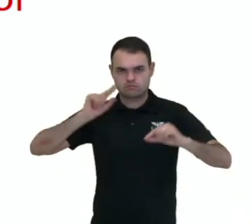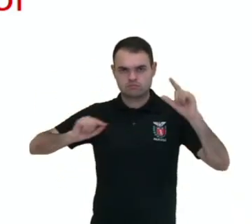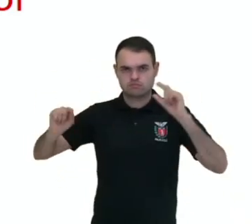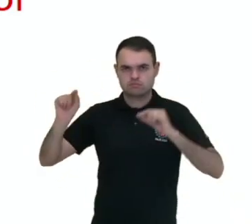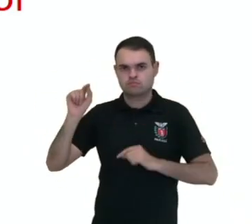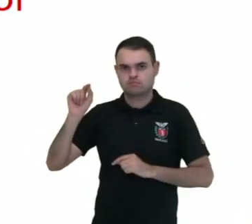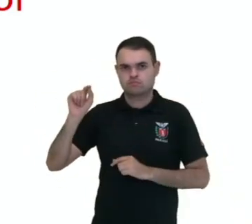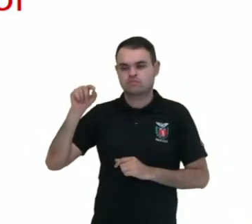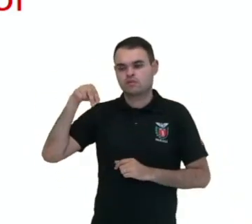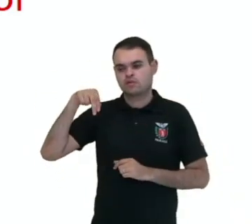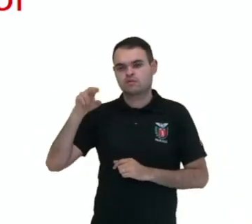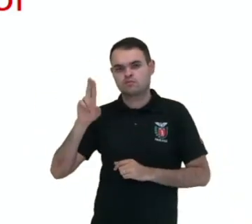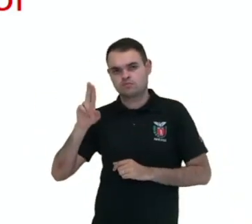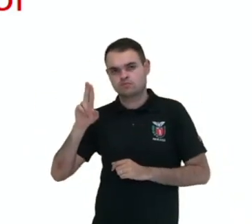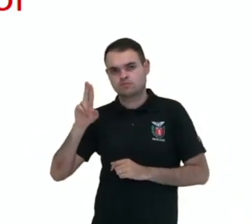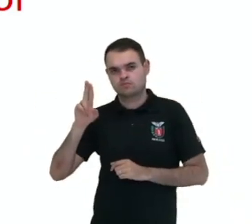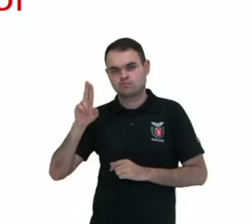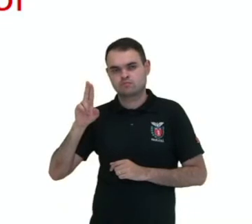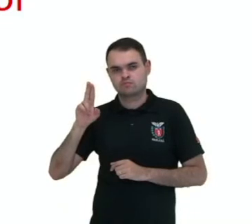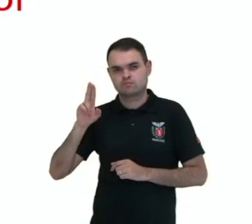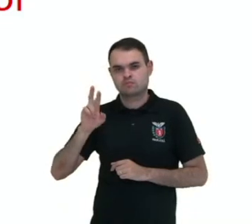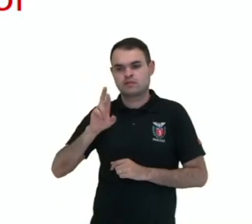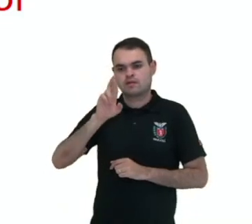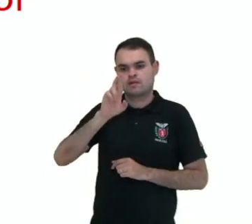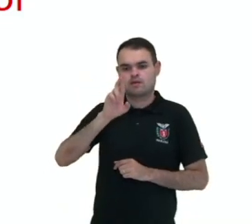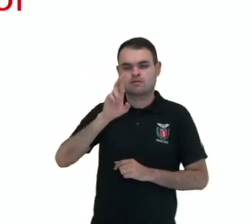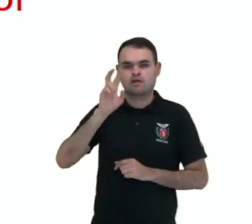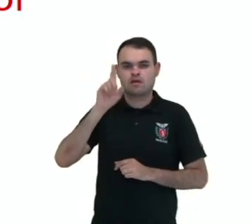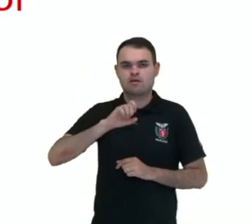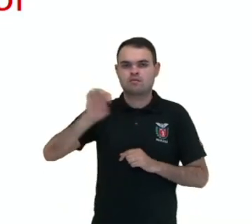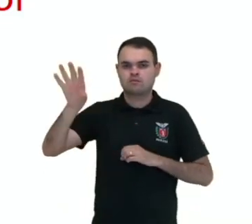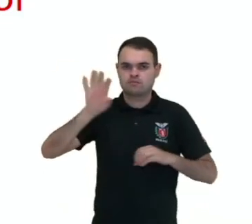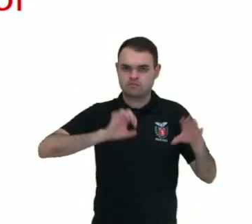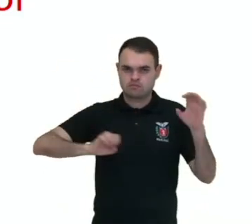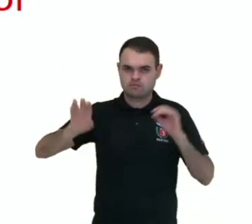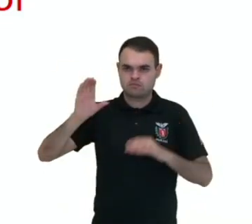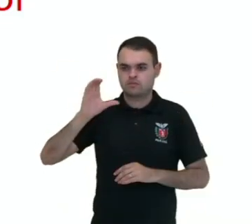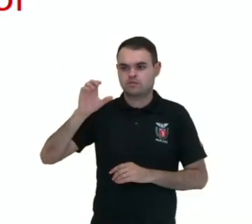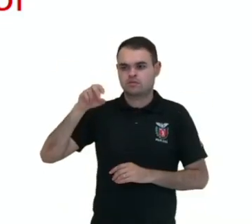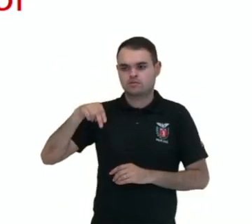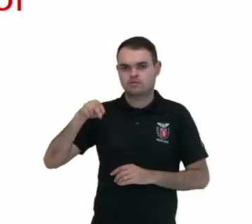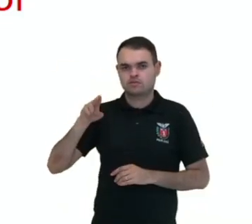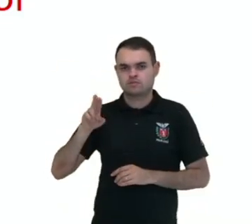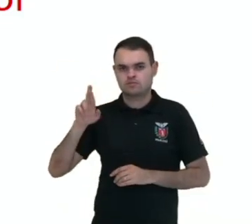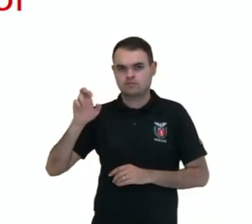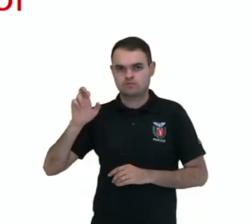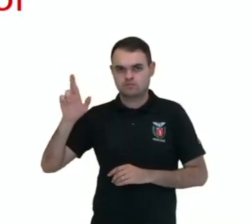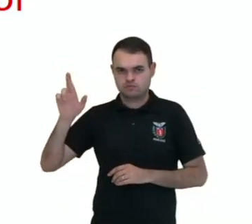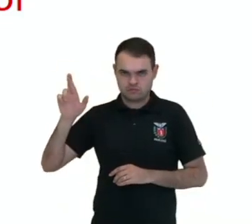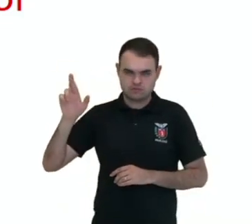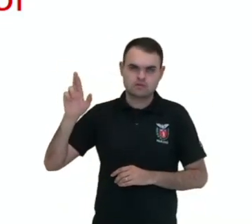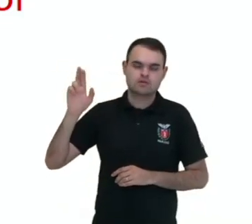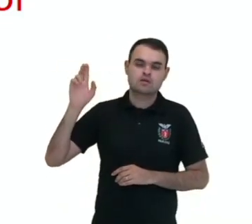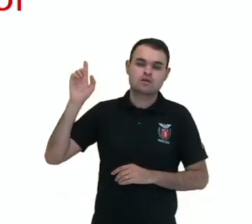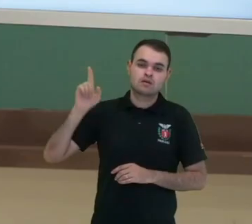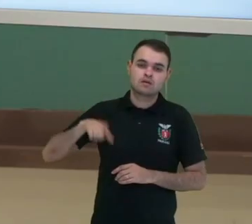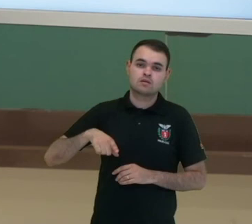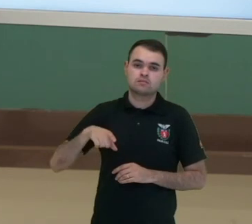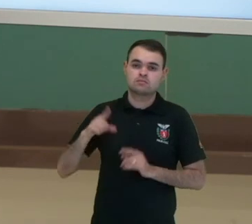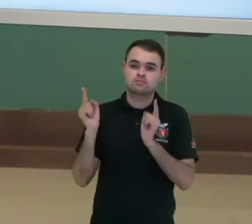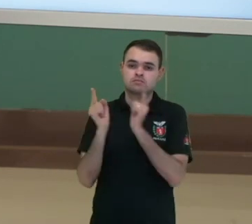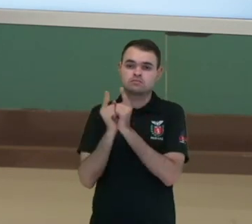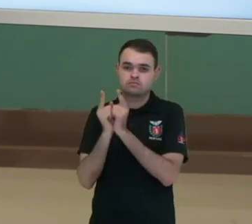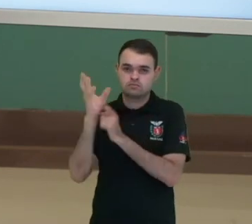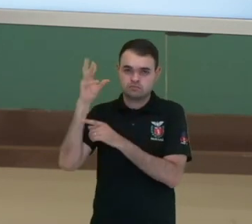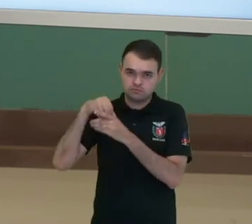NU, e R para refugiados. Então vejam que a gente tem aí essa expressão, né, que é uma sigla, e que num